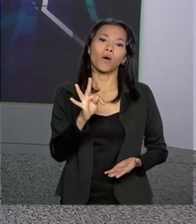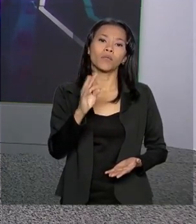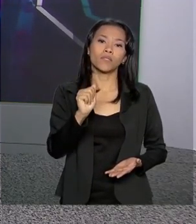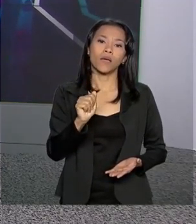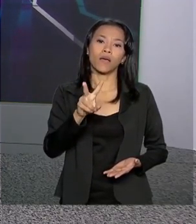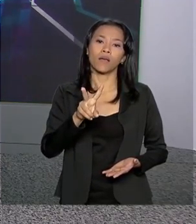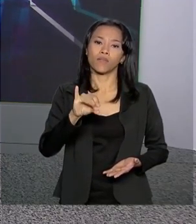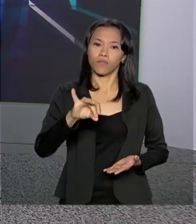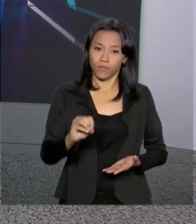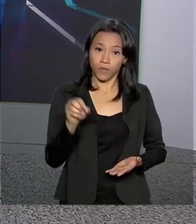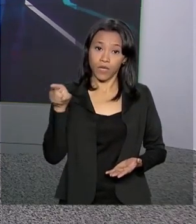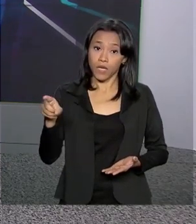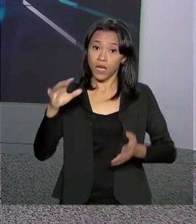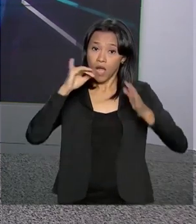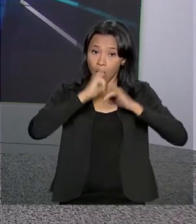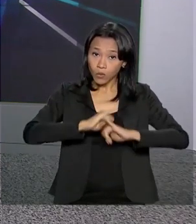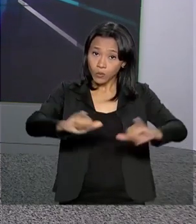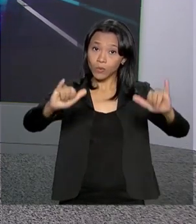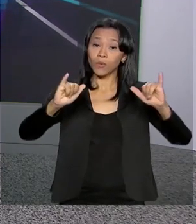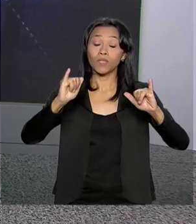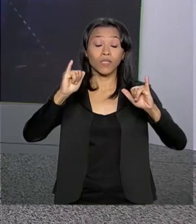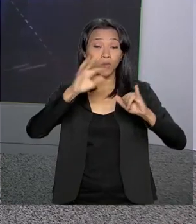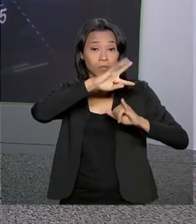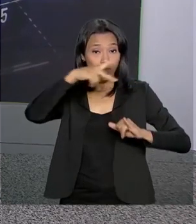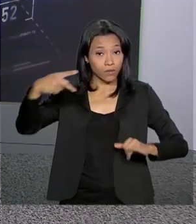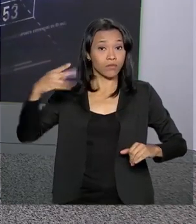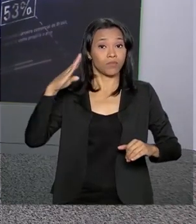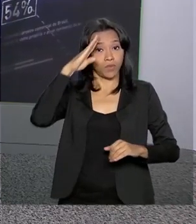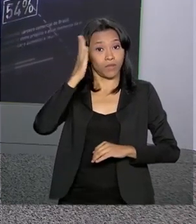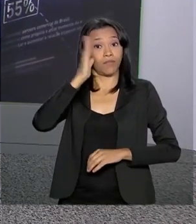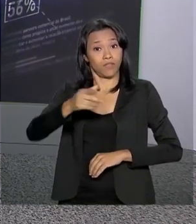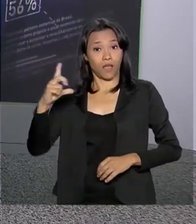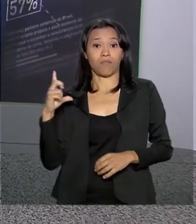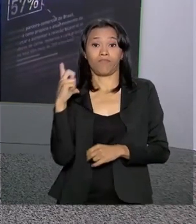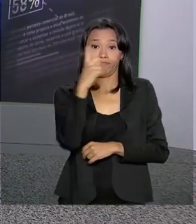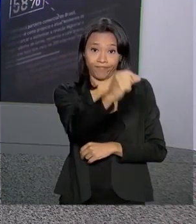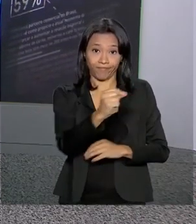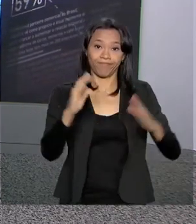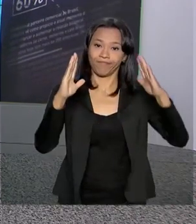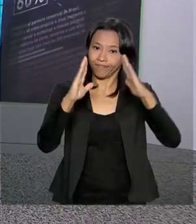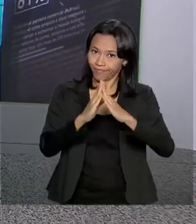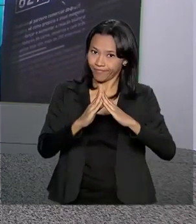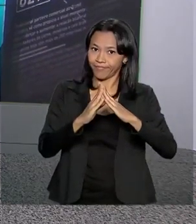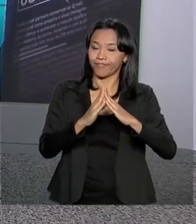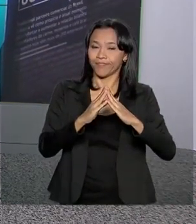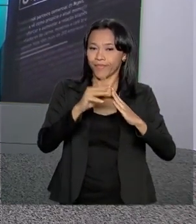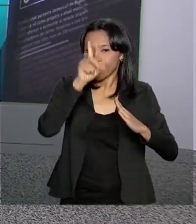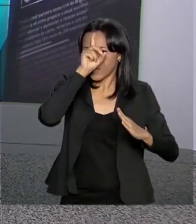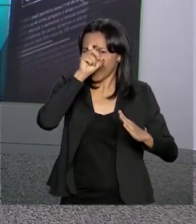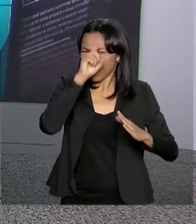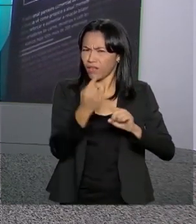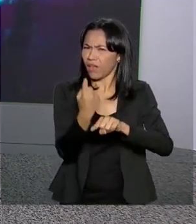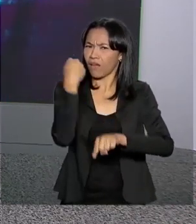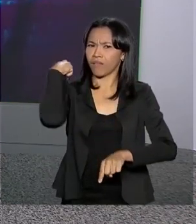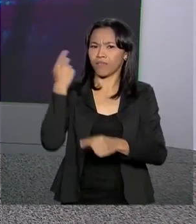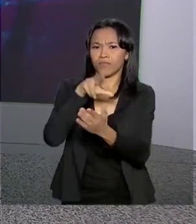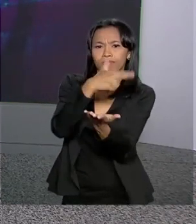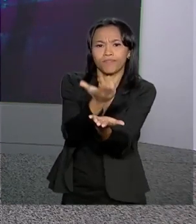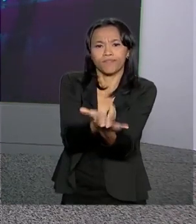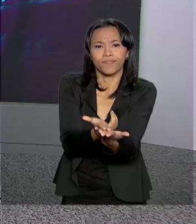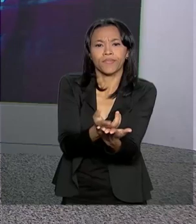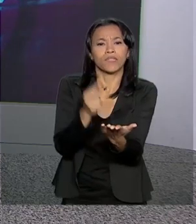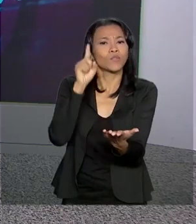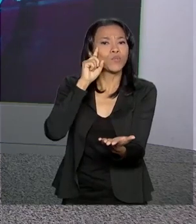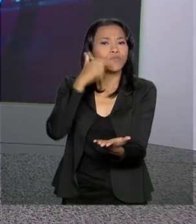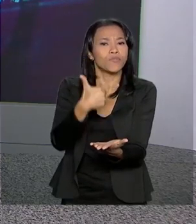Otávio Rego Barros. Ele anunciou a alta do presidente Jair Bolsonaro do Hospital Albert Einstein, onde ele estava internado desde o dia 27 de